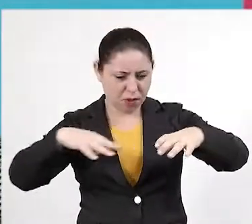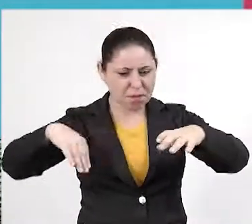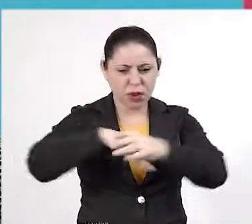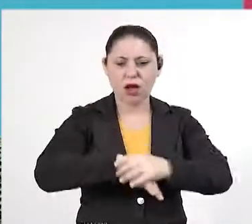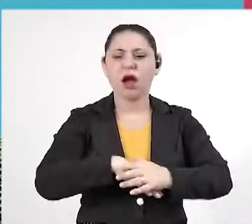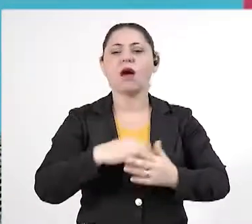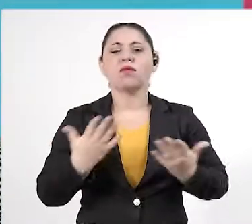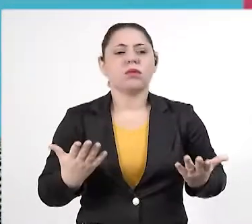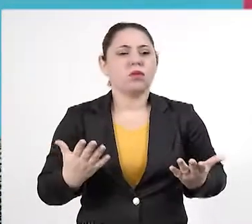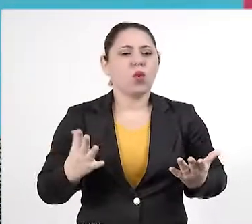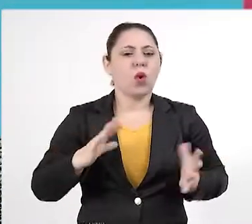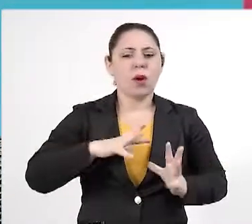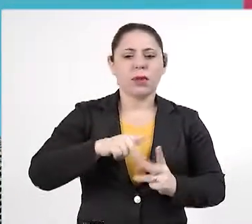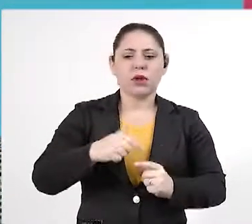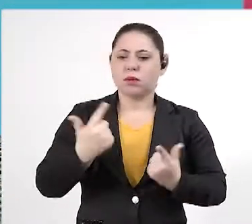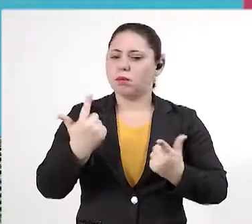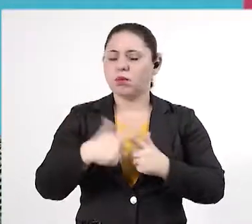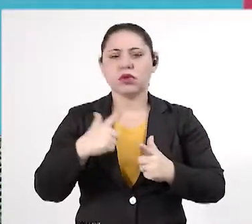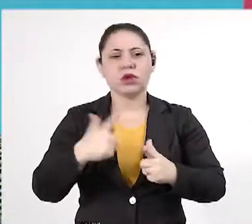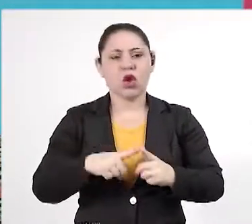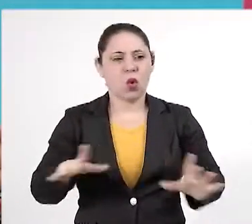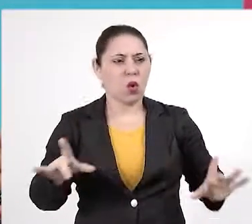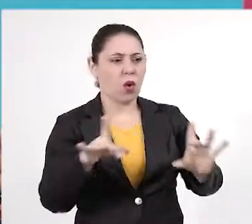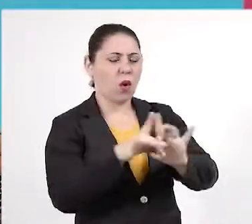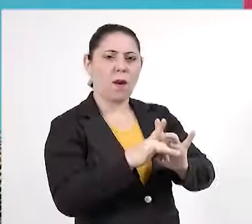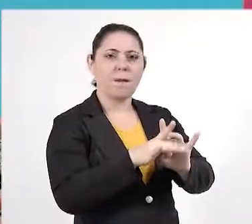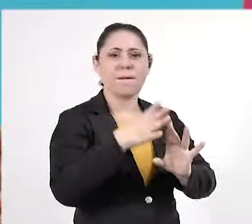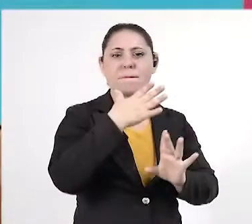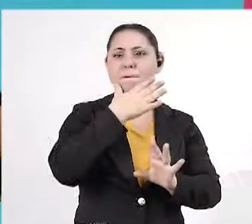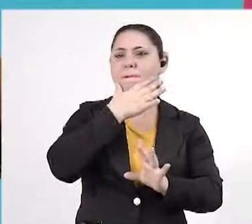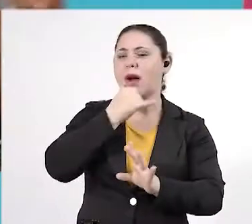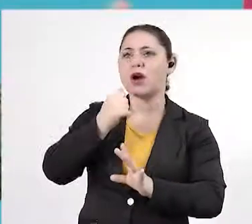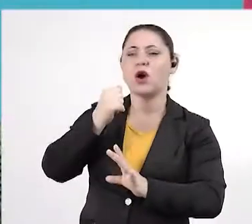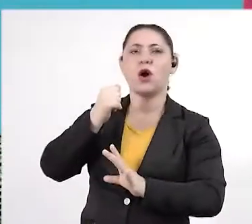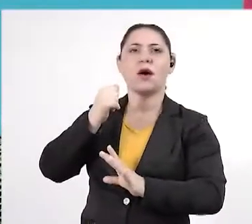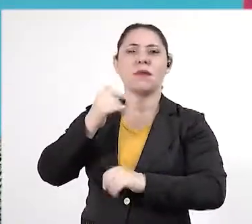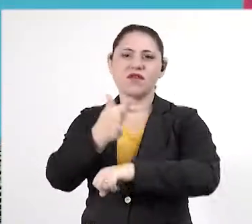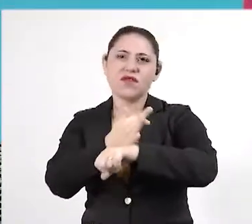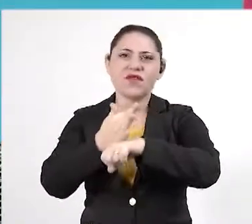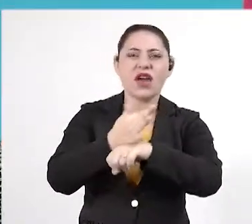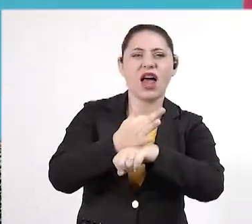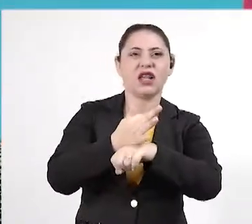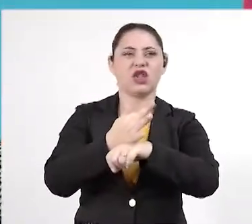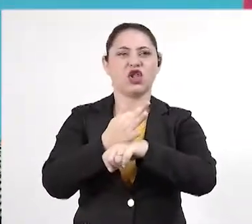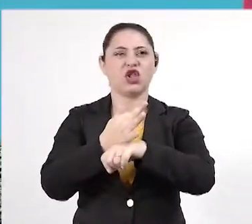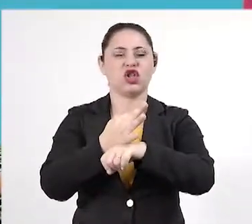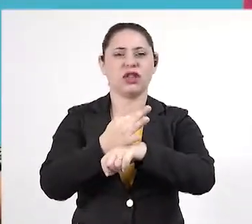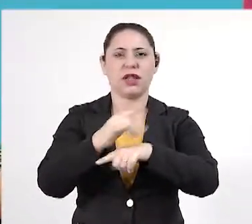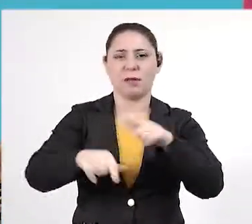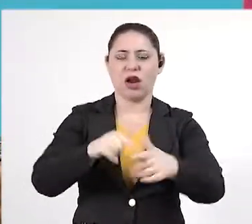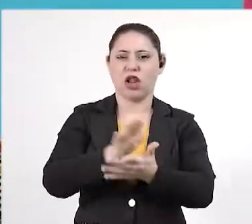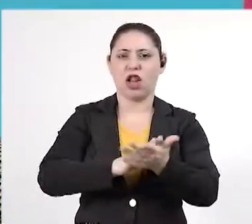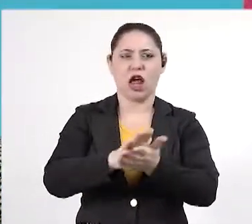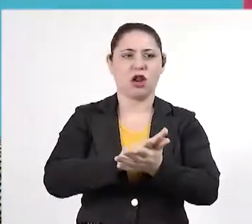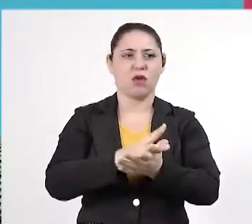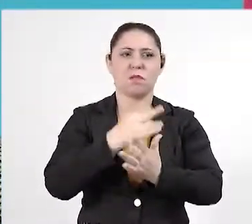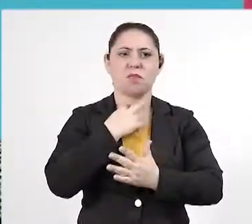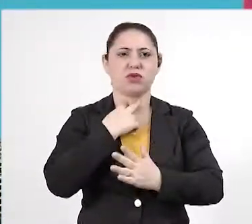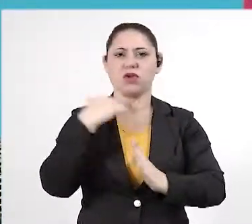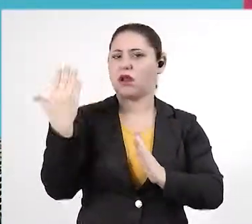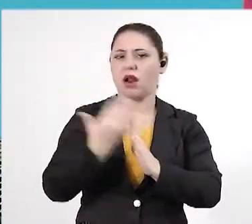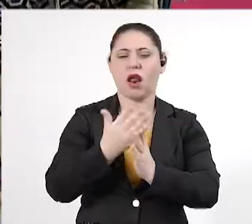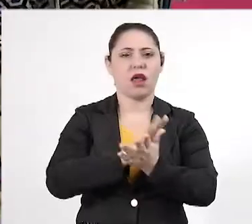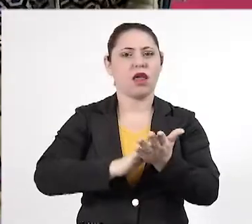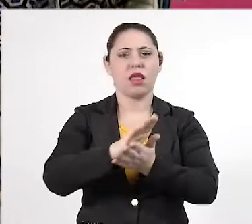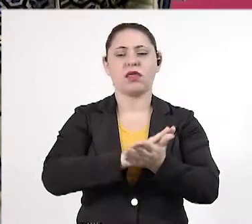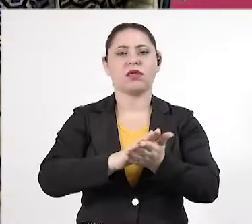Mundo, eles questionaram por que nos jogos masculinos nós tivemos feriado, quando a Copa, né, foi aqui no Brasil, e eles não podiam nem